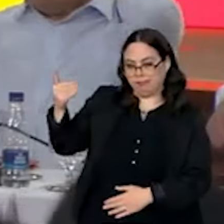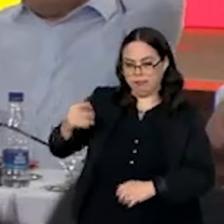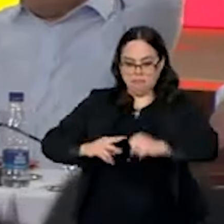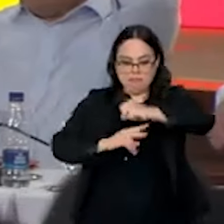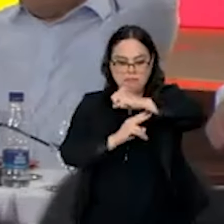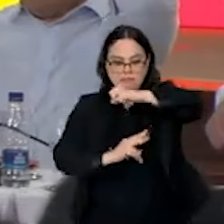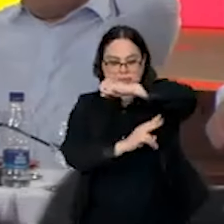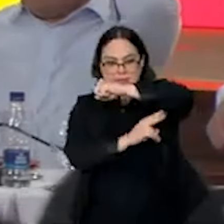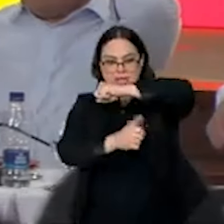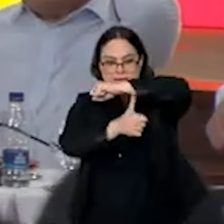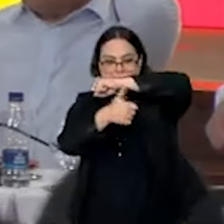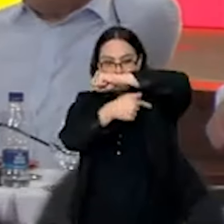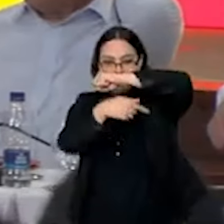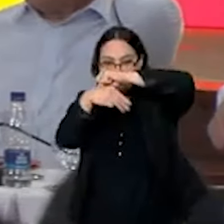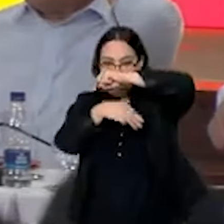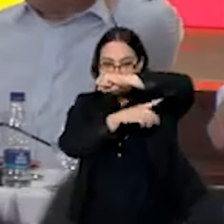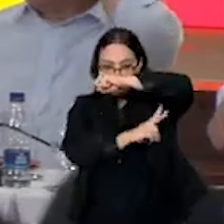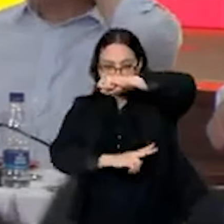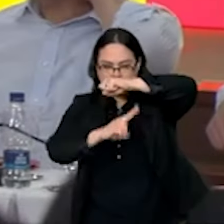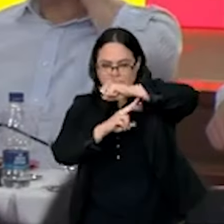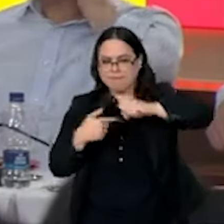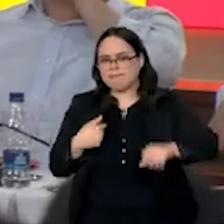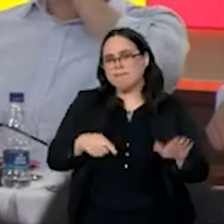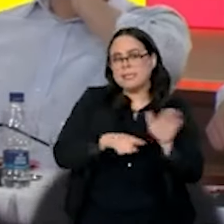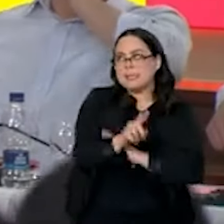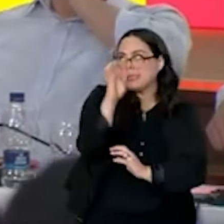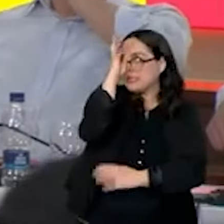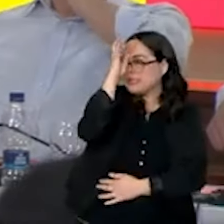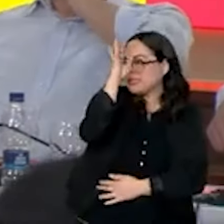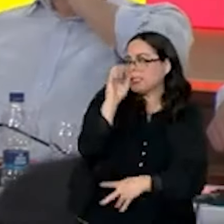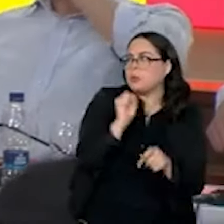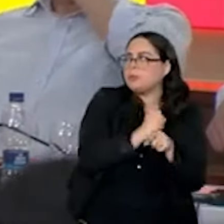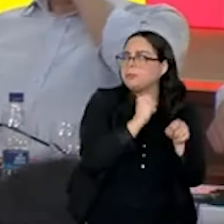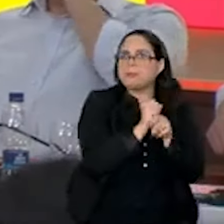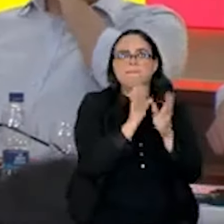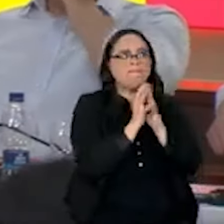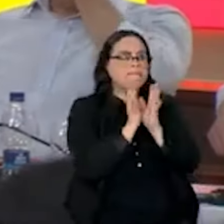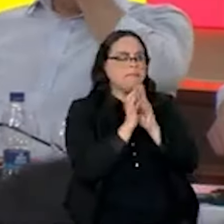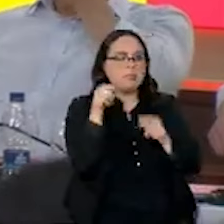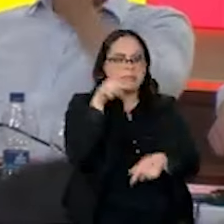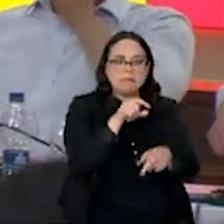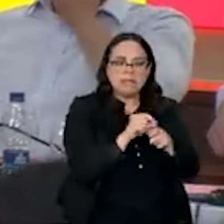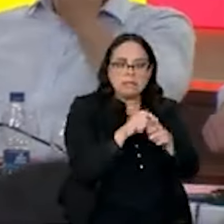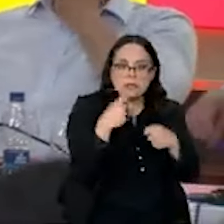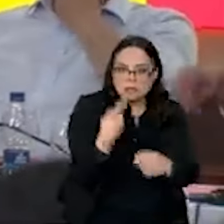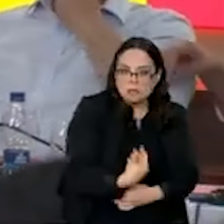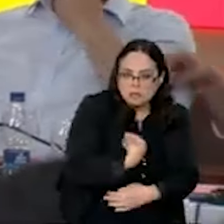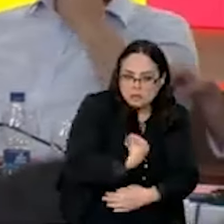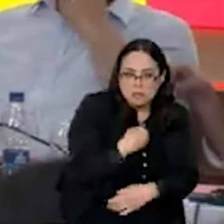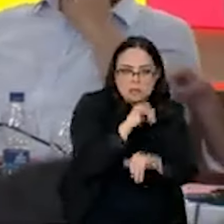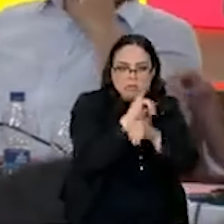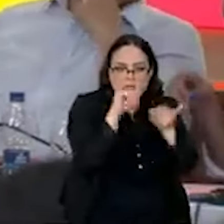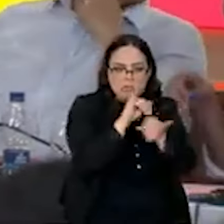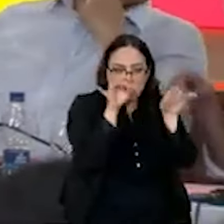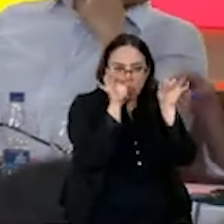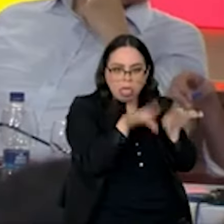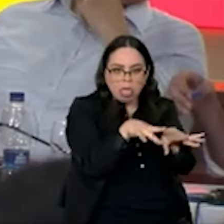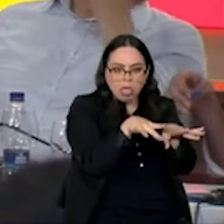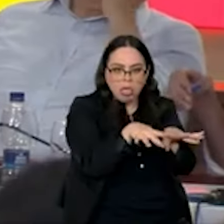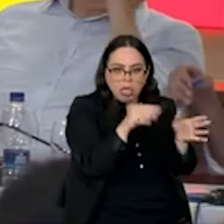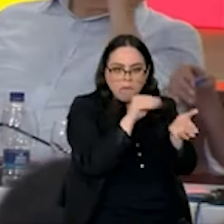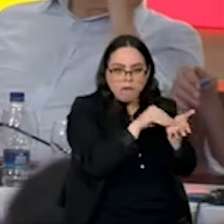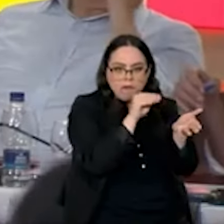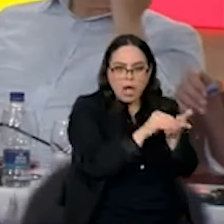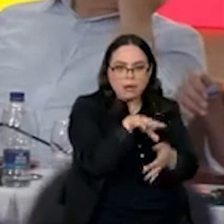de 17 metros, eu queria saber qual é a obra que foi feita aqui, a não ser deixar